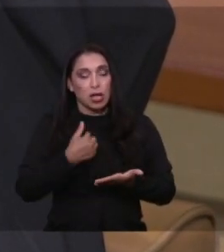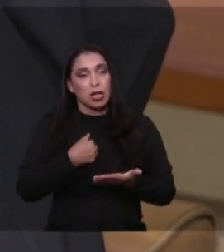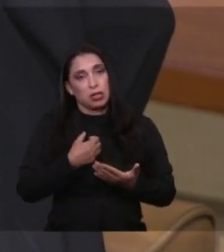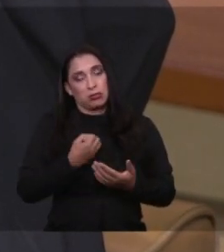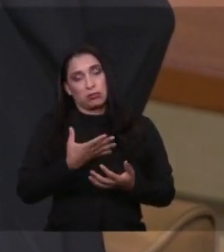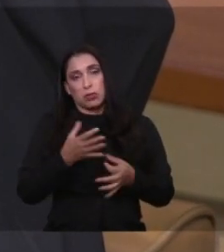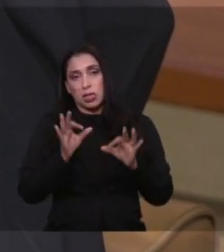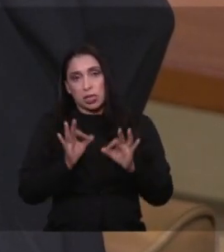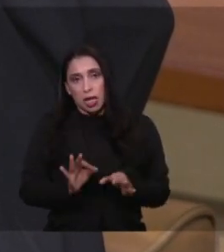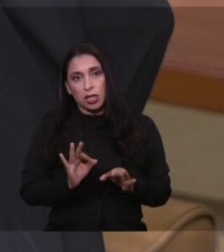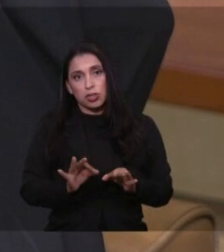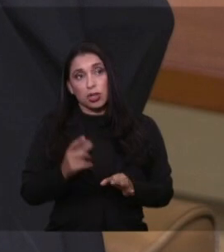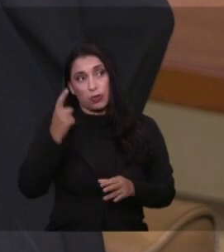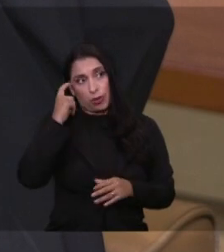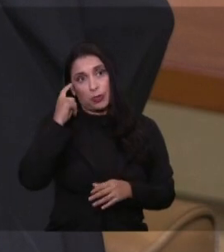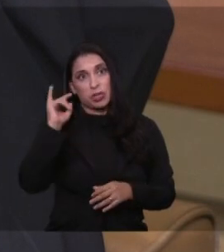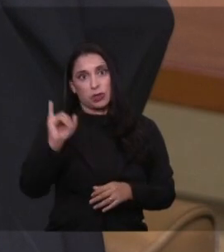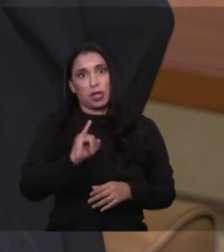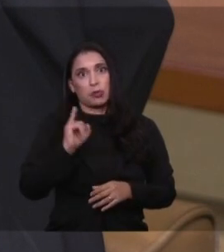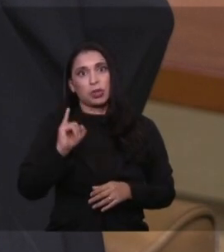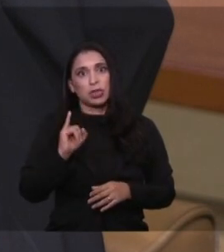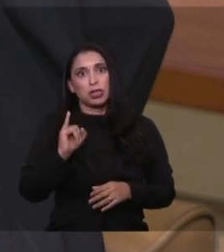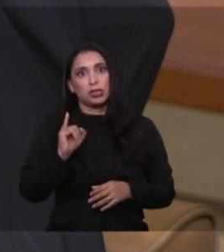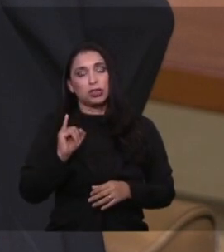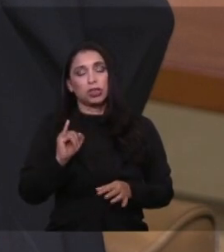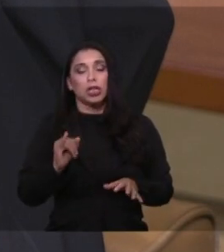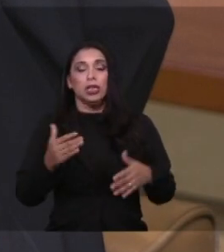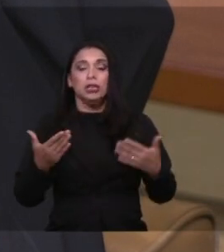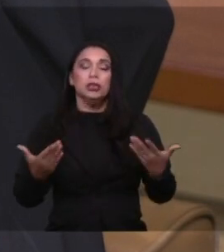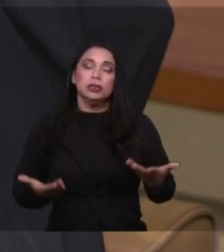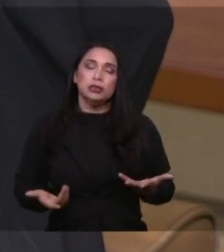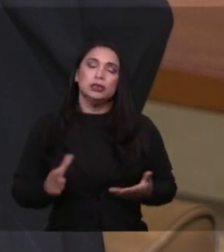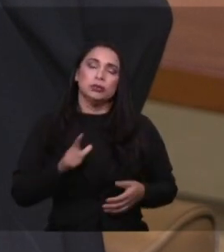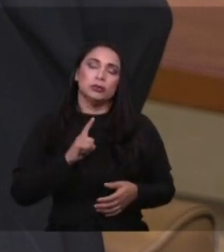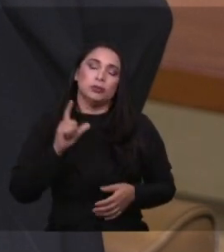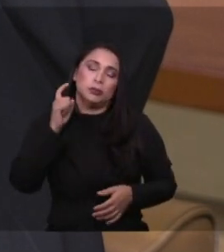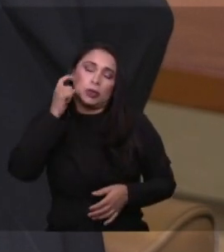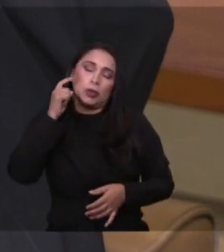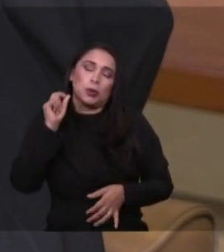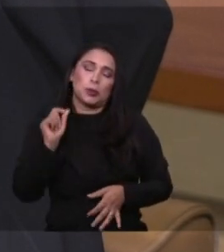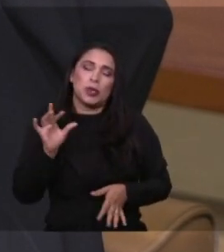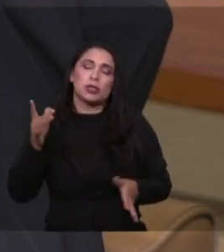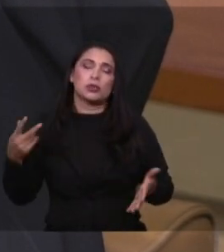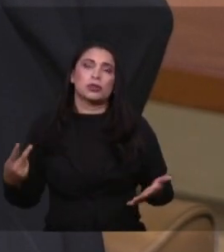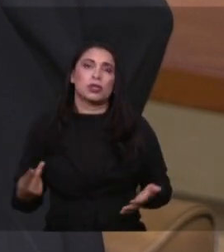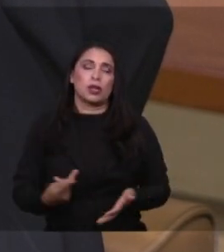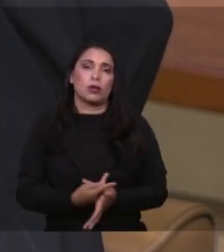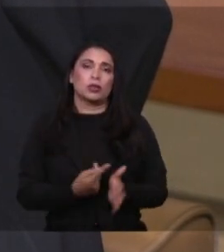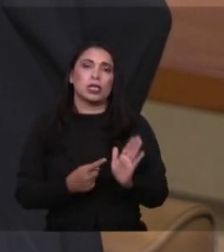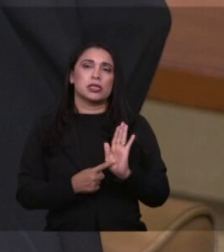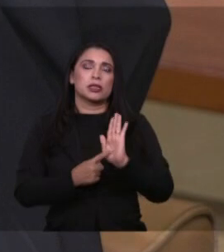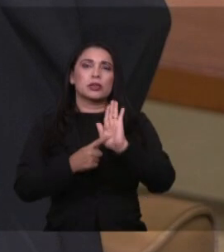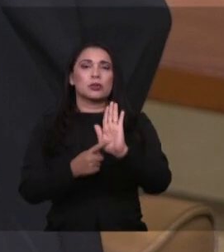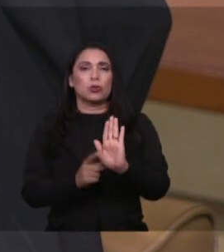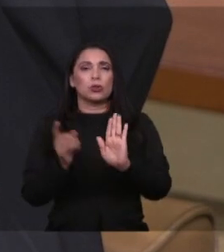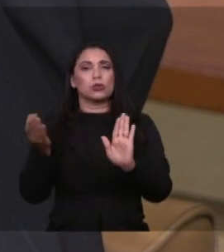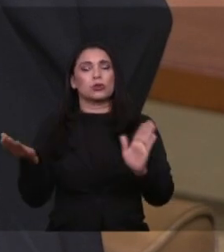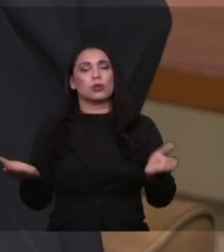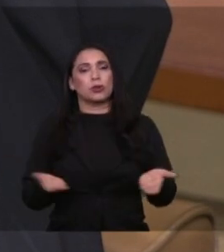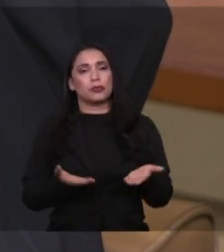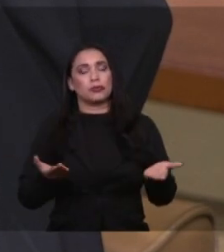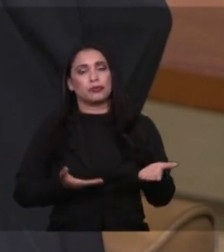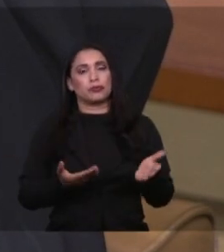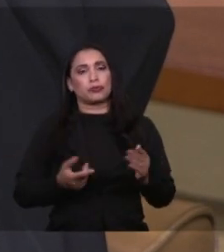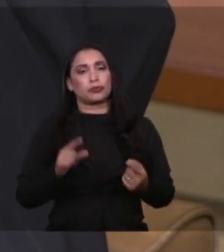importante. Então, nesse caso, eu acho que, diante da realidade que se mostrou com